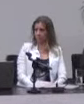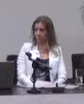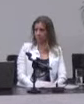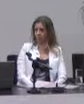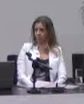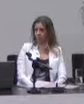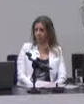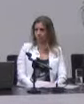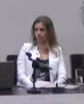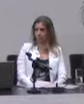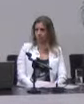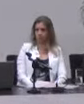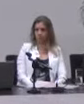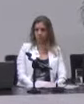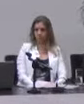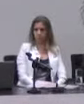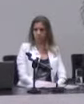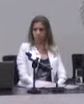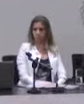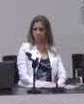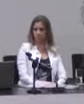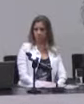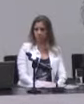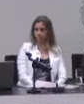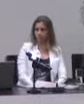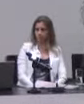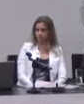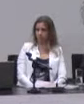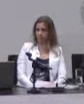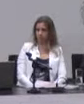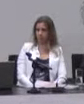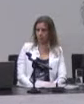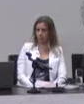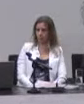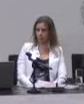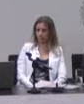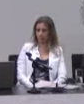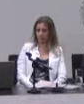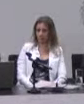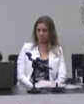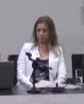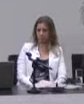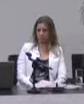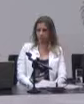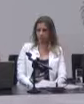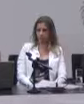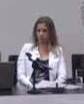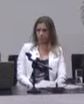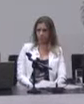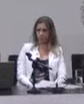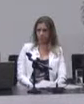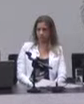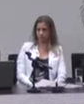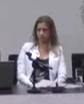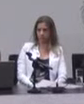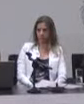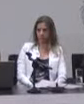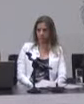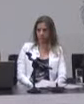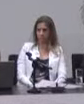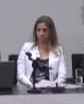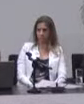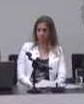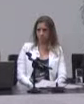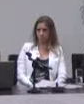rumo. Doutora Cari, eu queria só, que eu fiquei pensando enquanto vocês falavam, que o